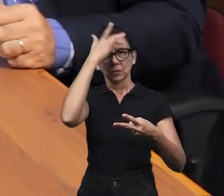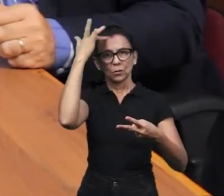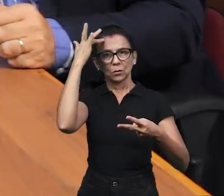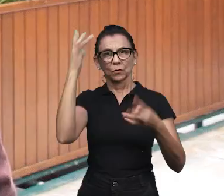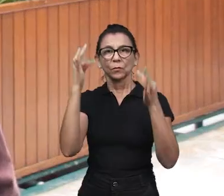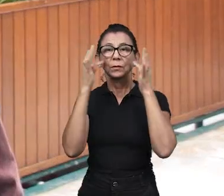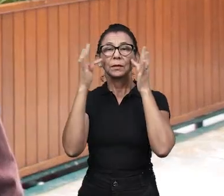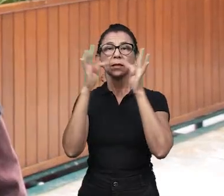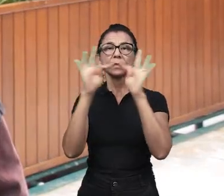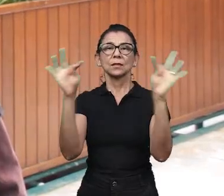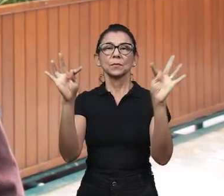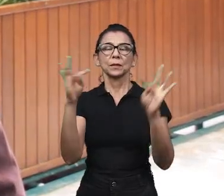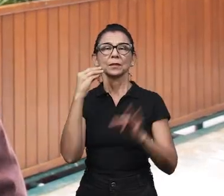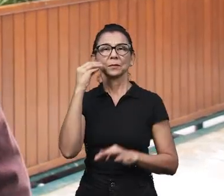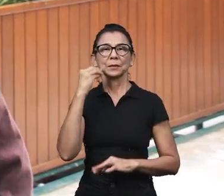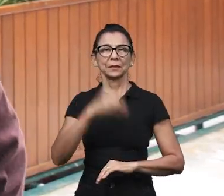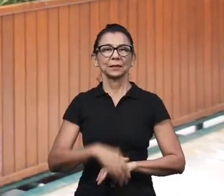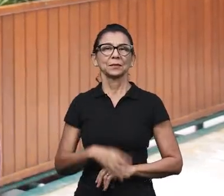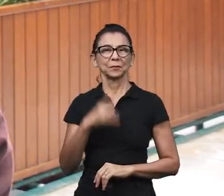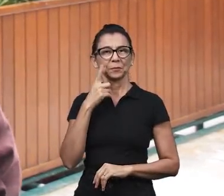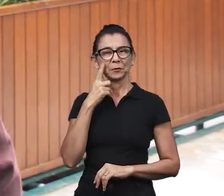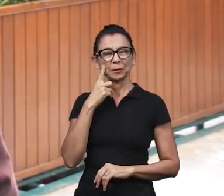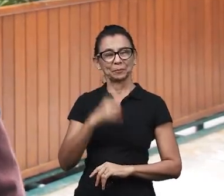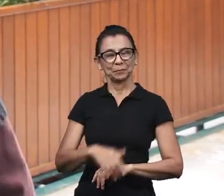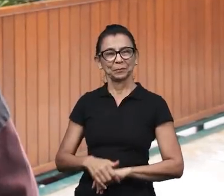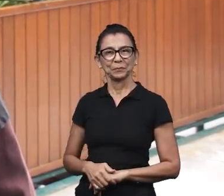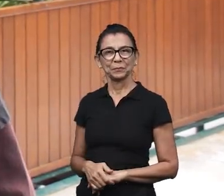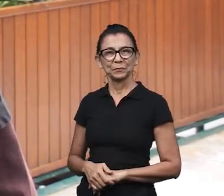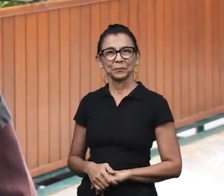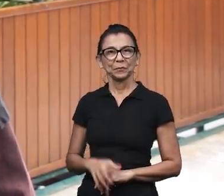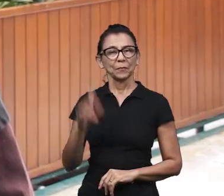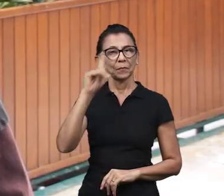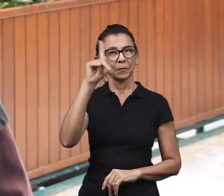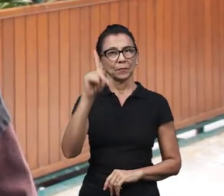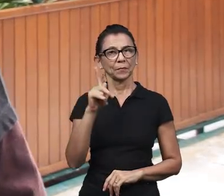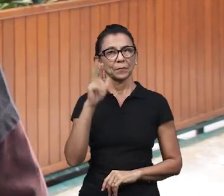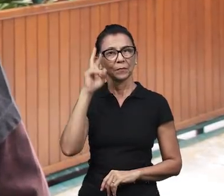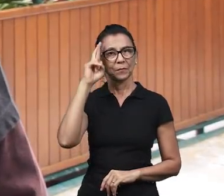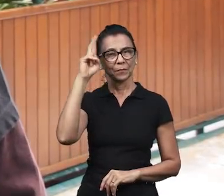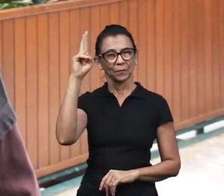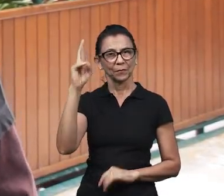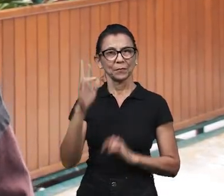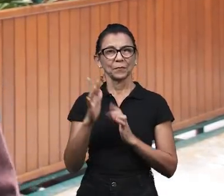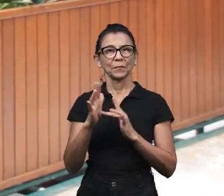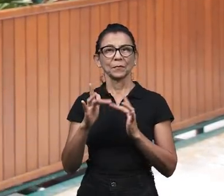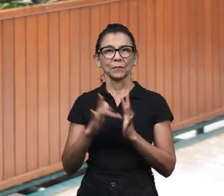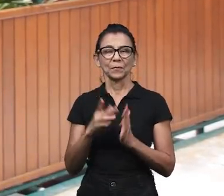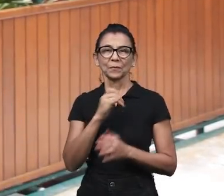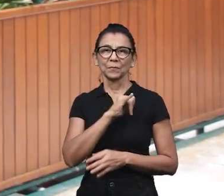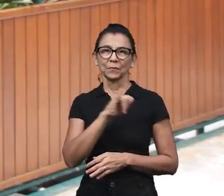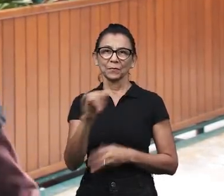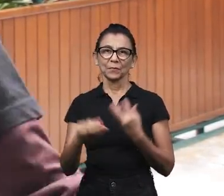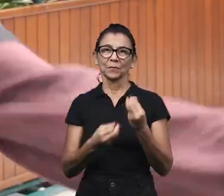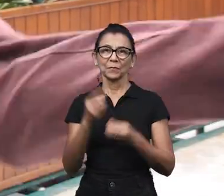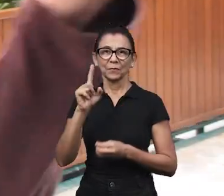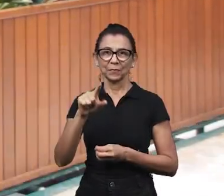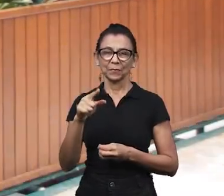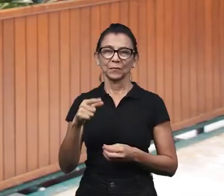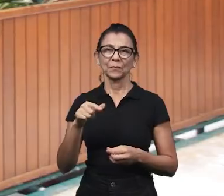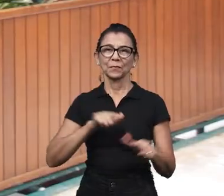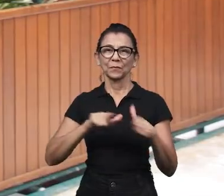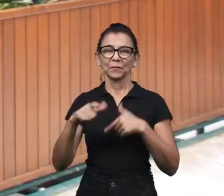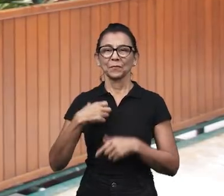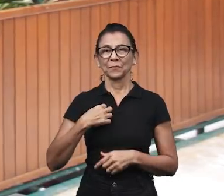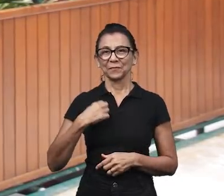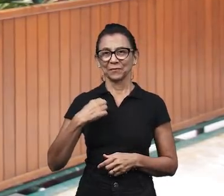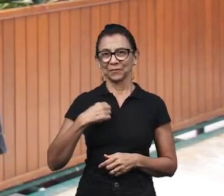assistir. Paz do Senhor, irmãos. Vou contar aqui como que é ser voluntário no Manaim. Primeiramente, falar o que me despertou